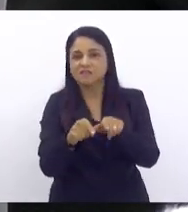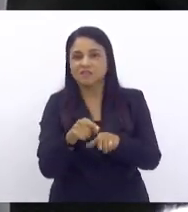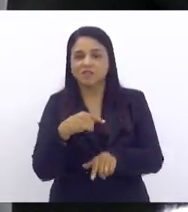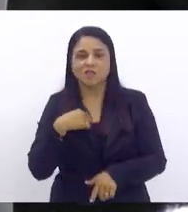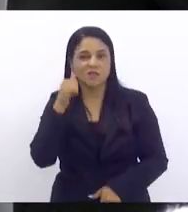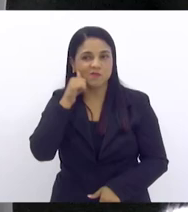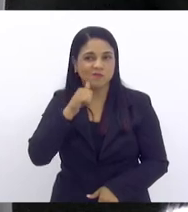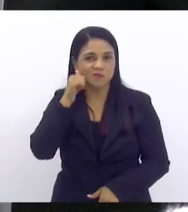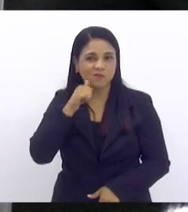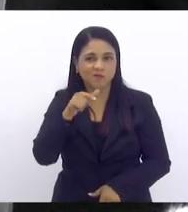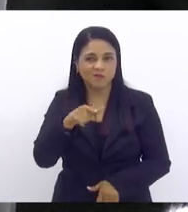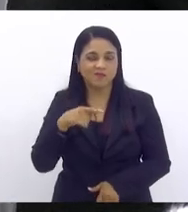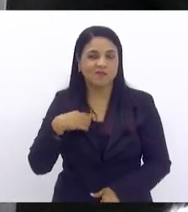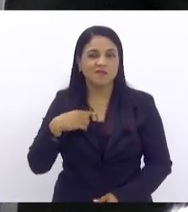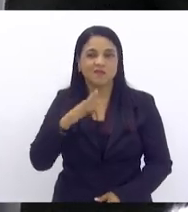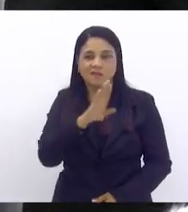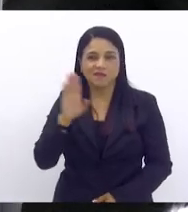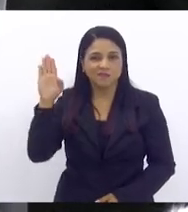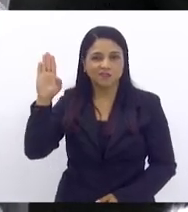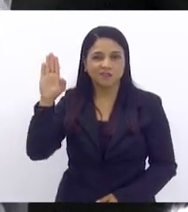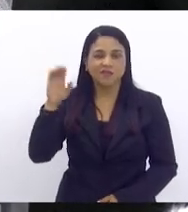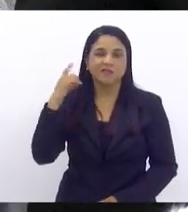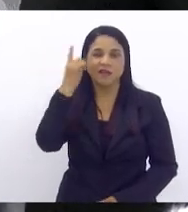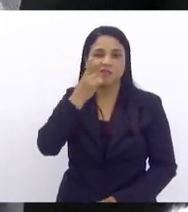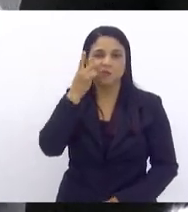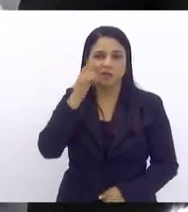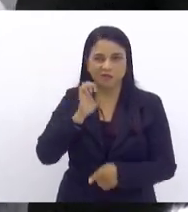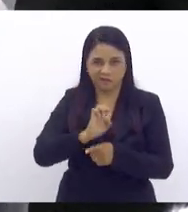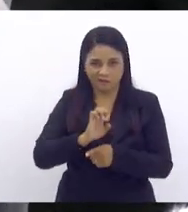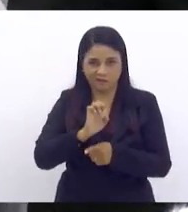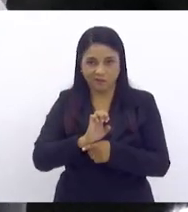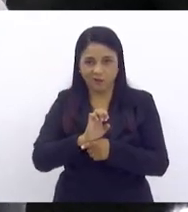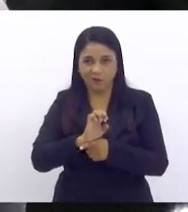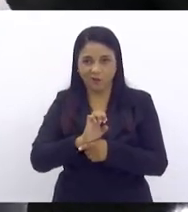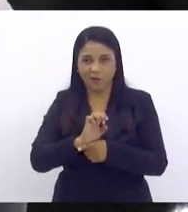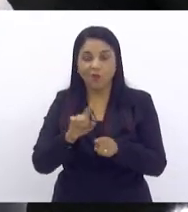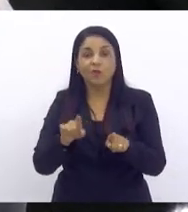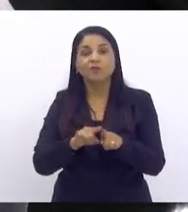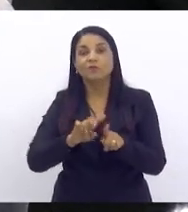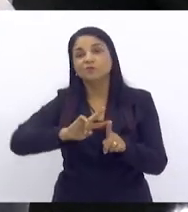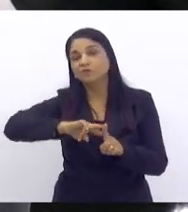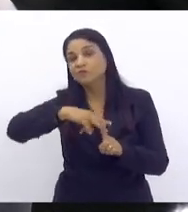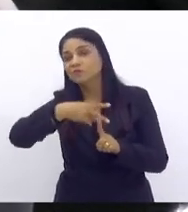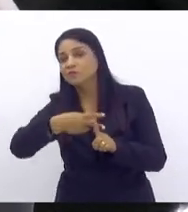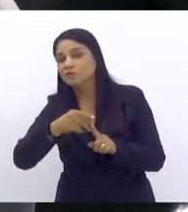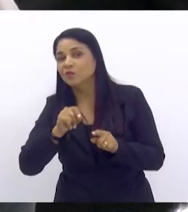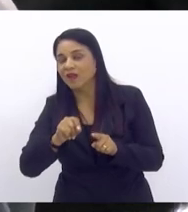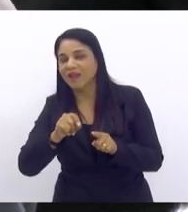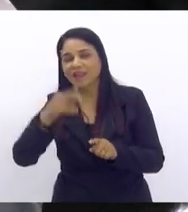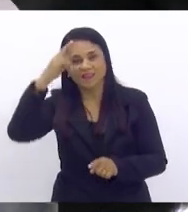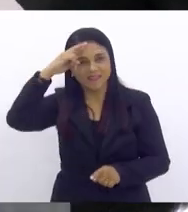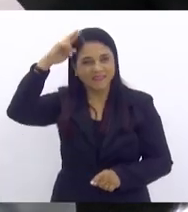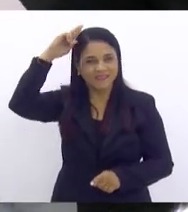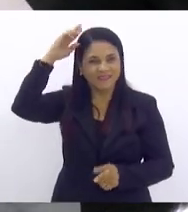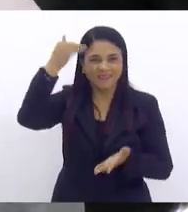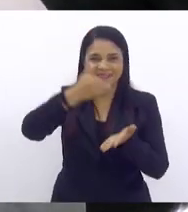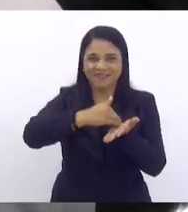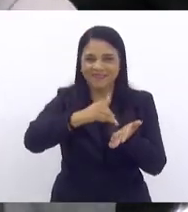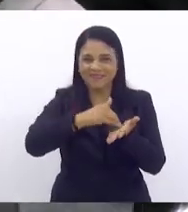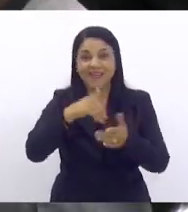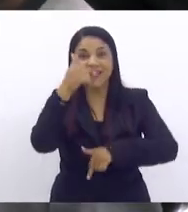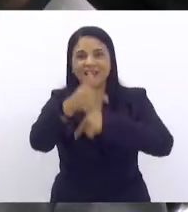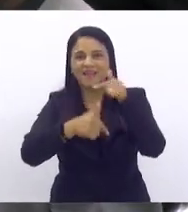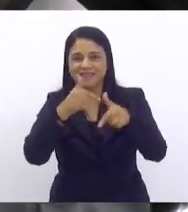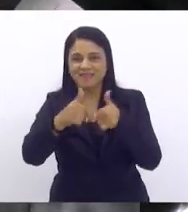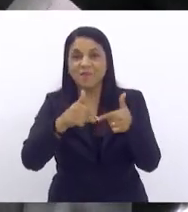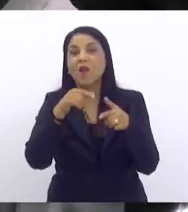Janeiro, foi candidata a deputada estadual, dobrando com quem? Com Ferreirinha do CPX. E hoje ela trabalha